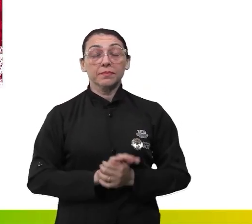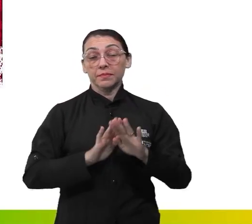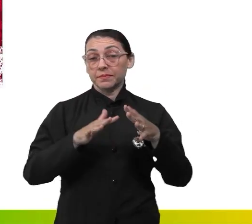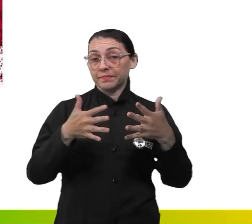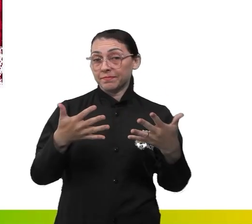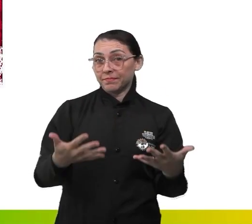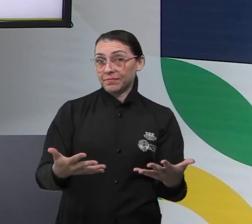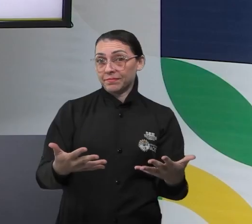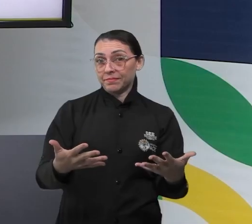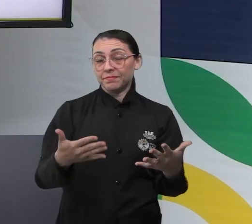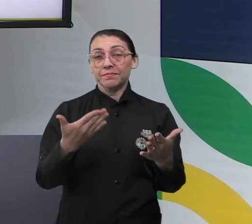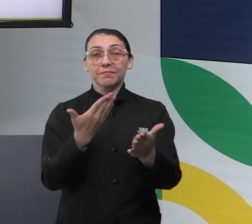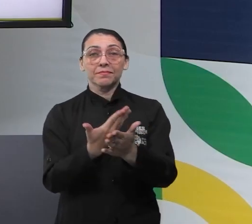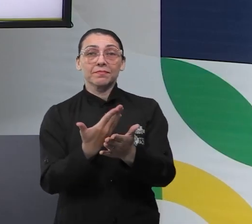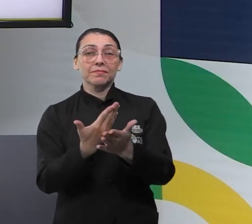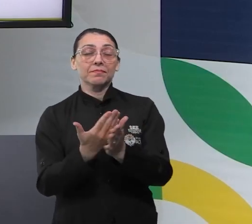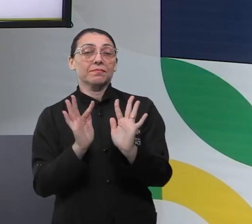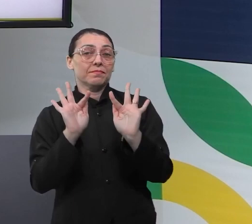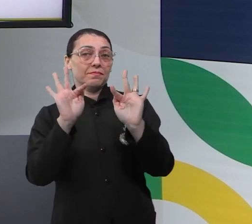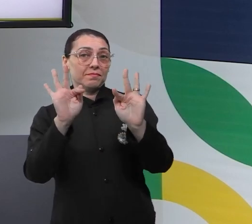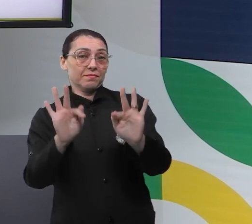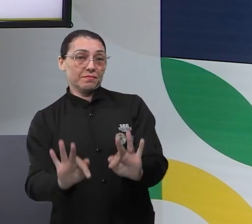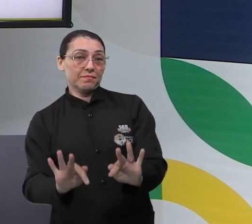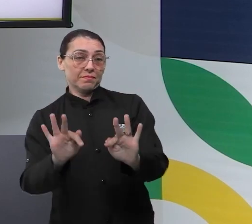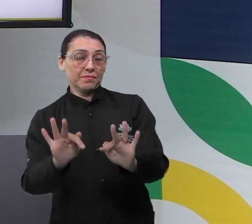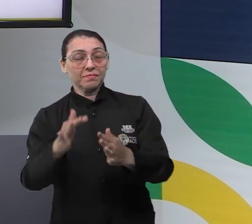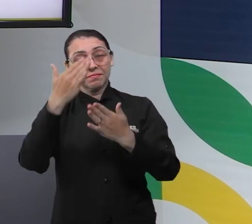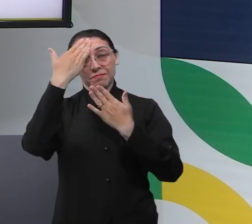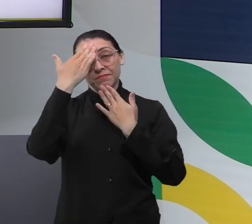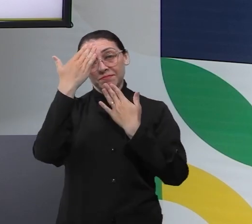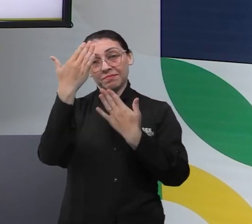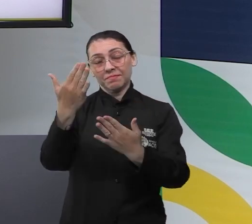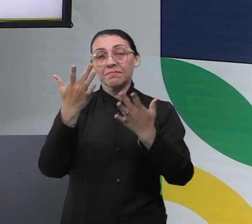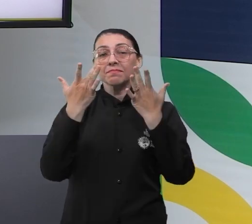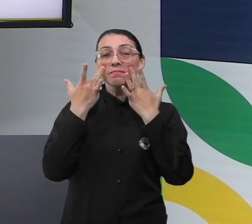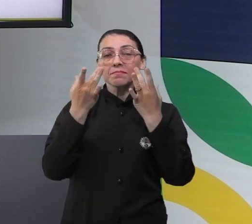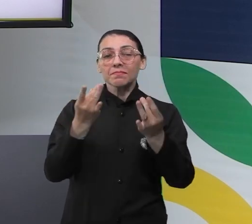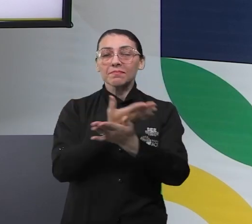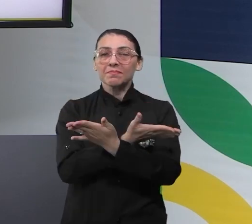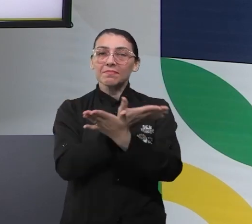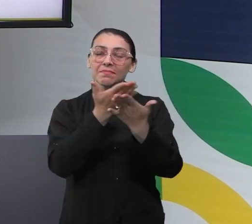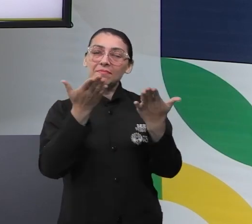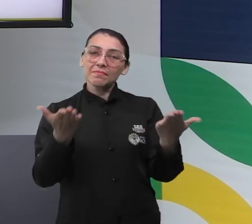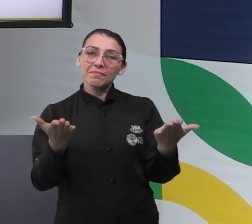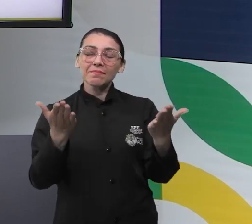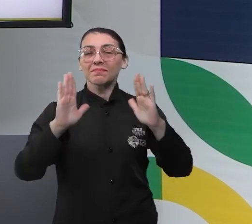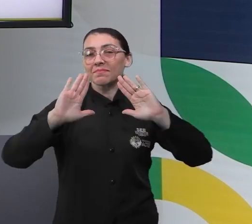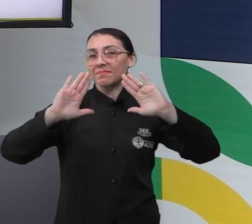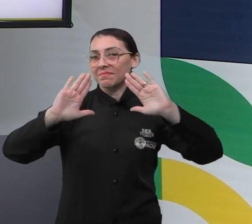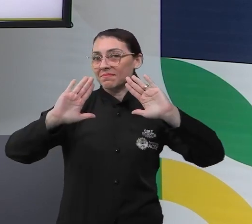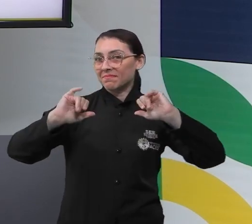Então, gente, a nossa aula de hoje foi finalizada. Muito obrigada pela atenção de vocês. Thank you